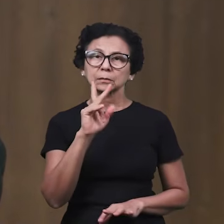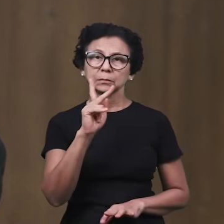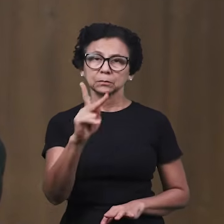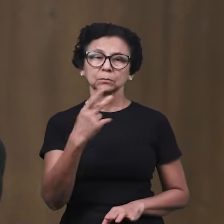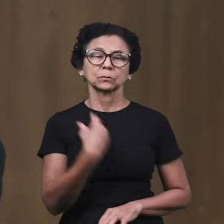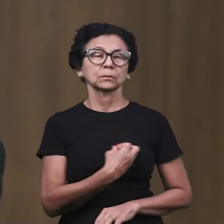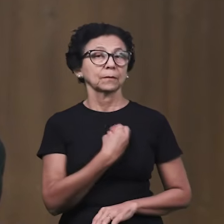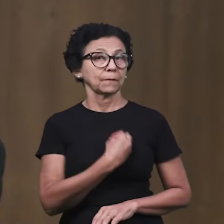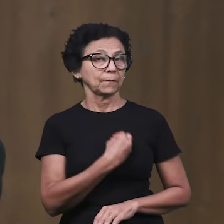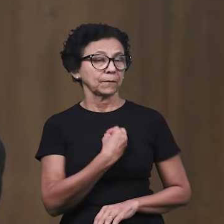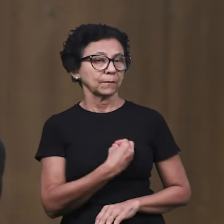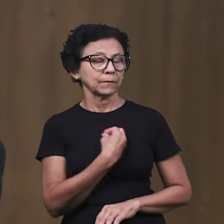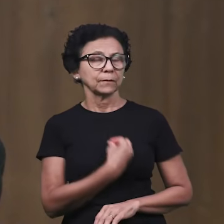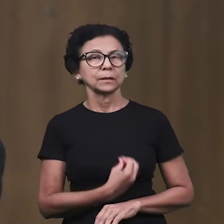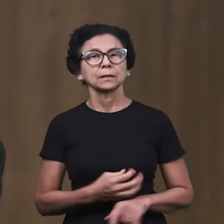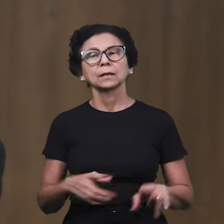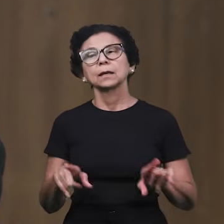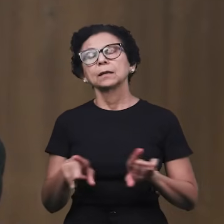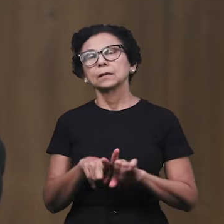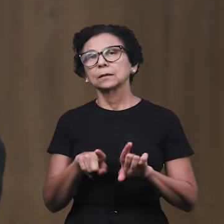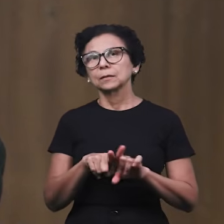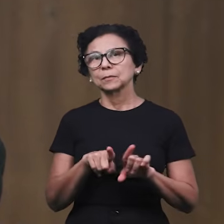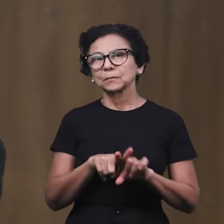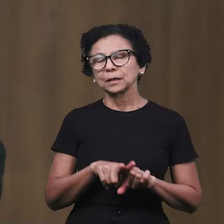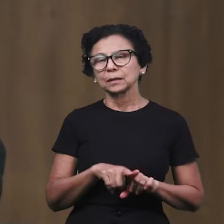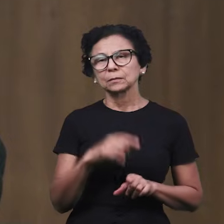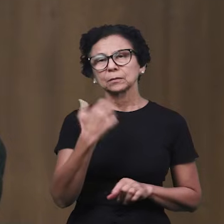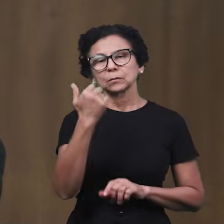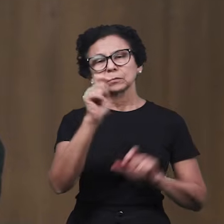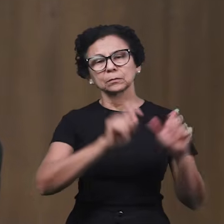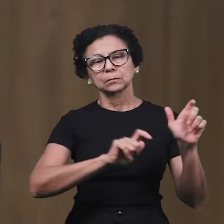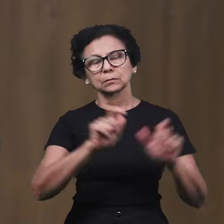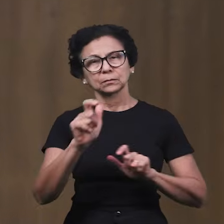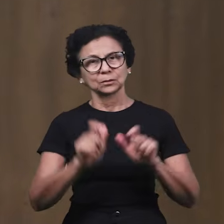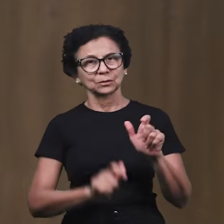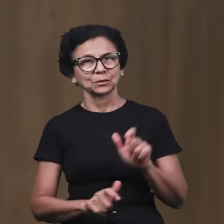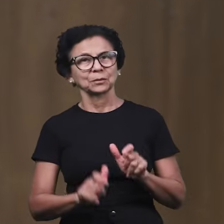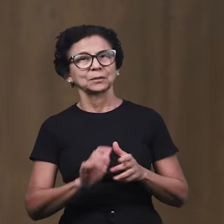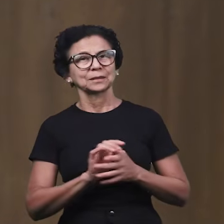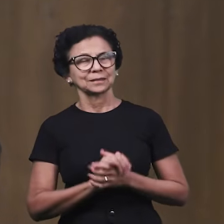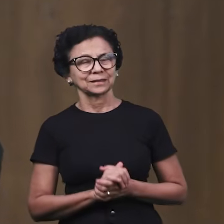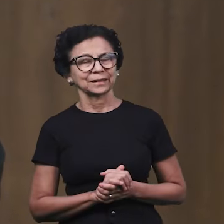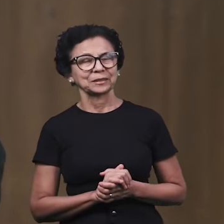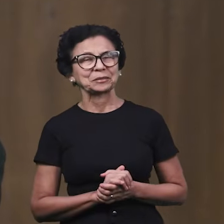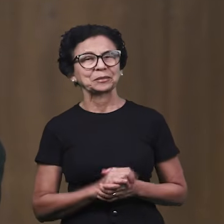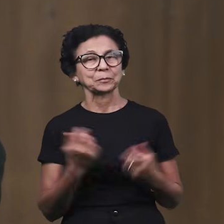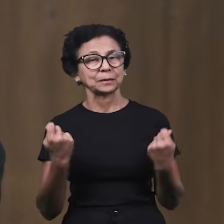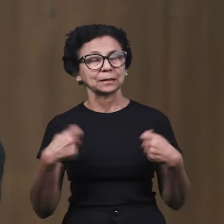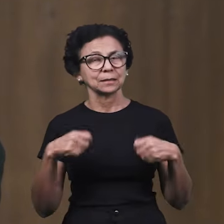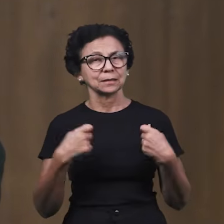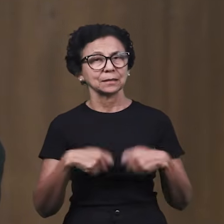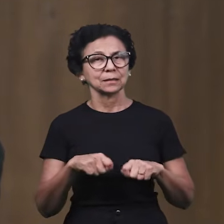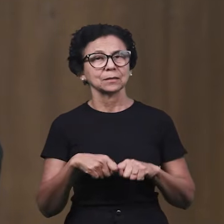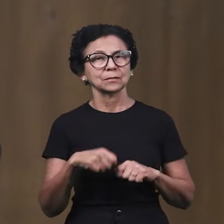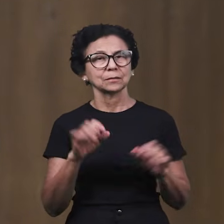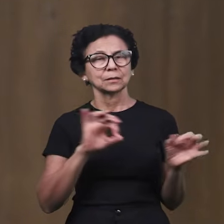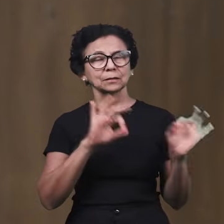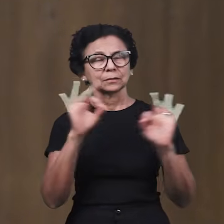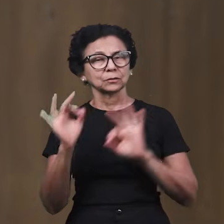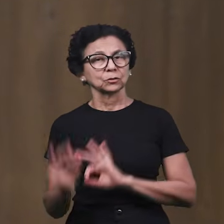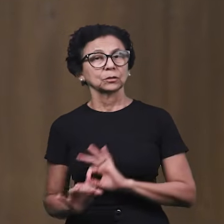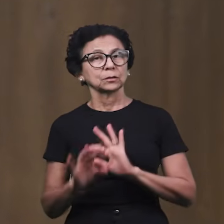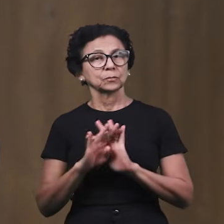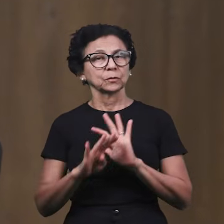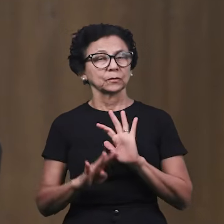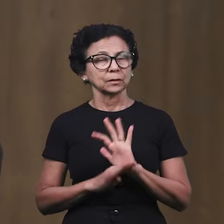que tem nos acompanhado, mas também vai refletir na vida daqueles com quem você enviar este programa, vai refletir